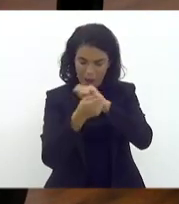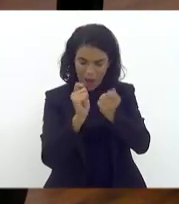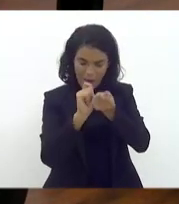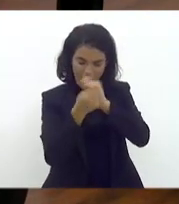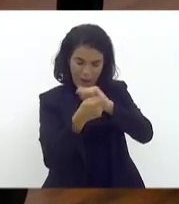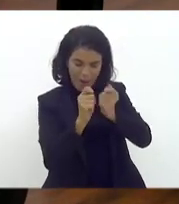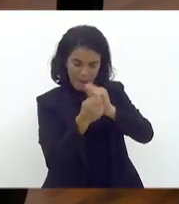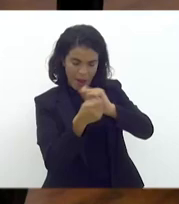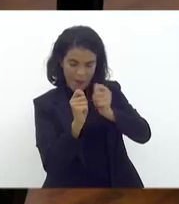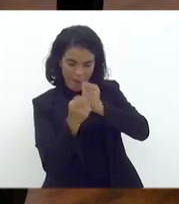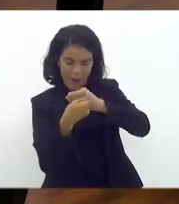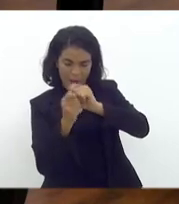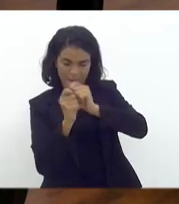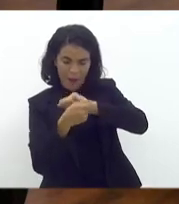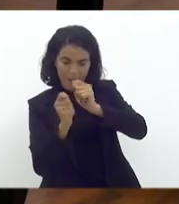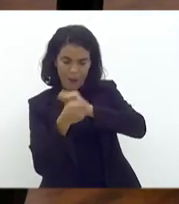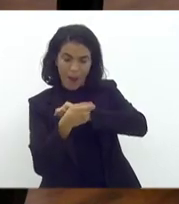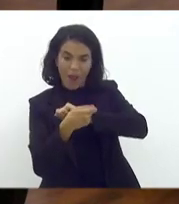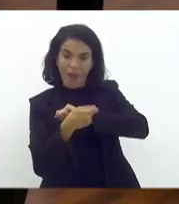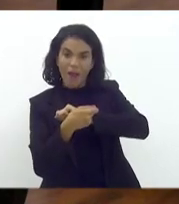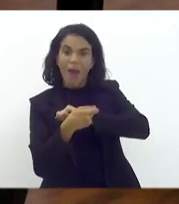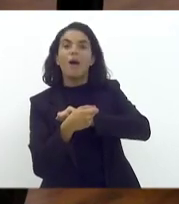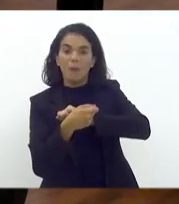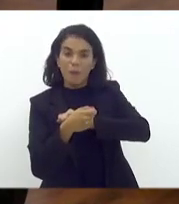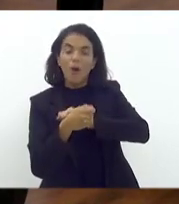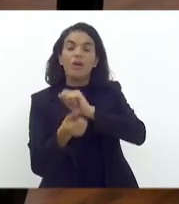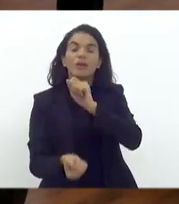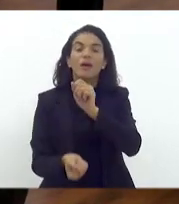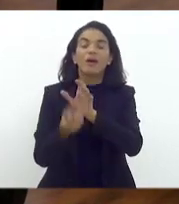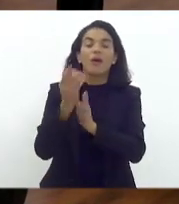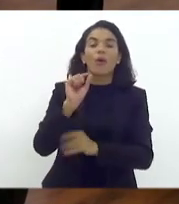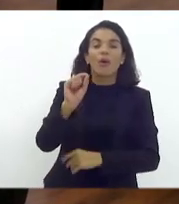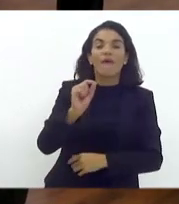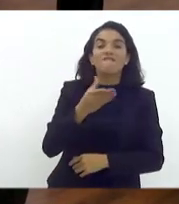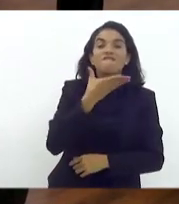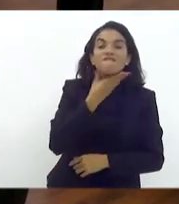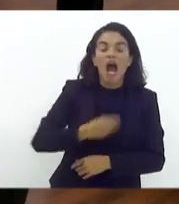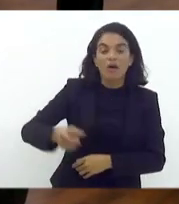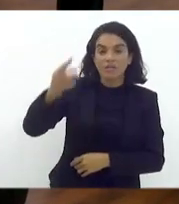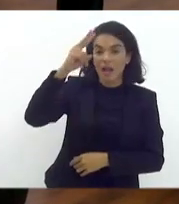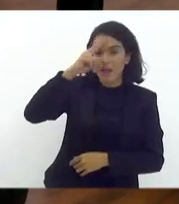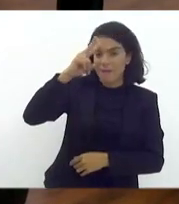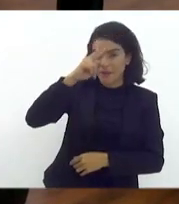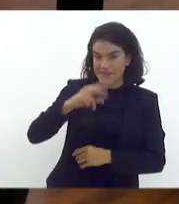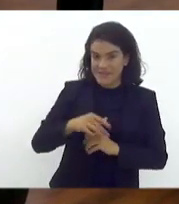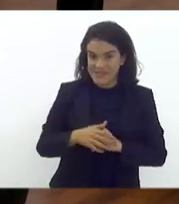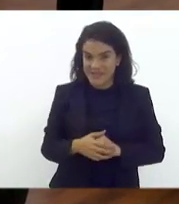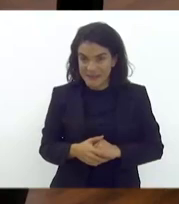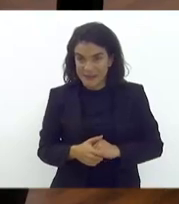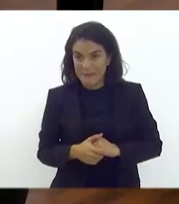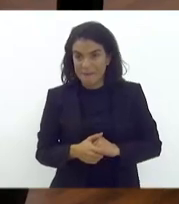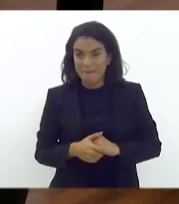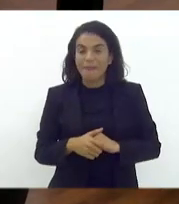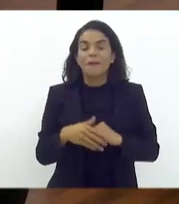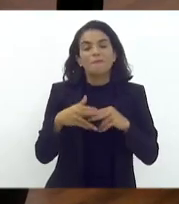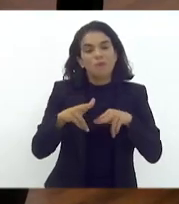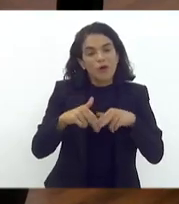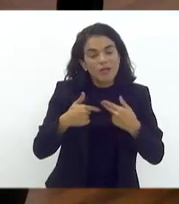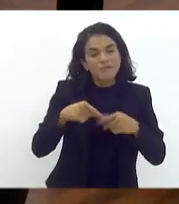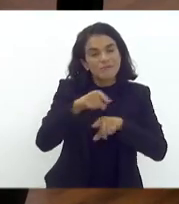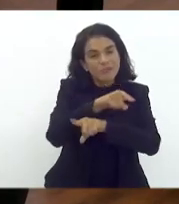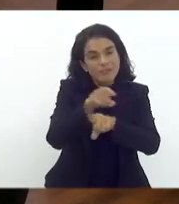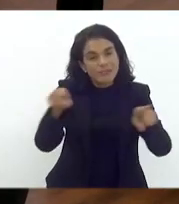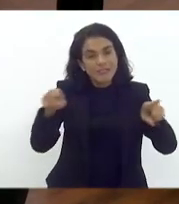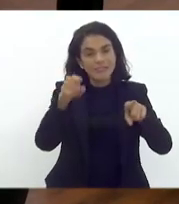o ponto que ela pode gerar o que a gente chama de falsas memórias existem uma série de coisas que podia trazer aqui mas só preciso saberem